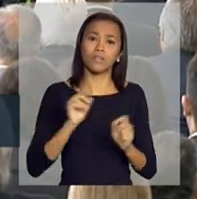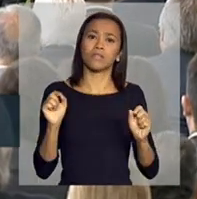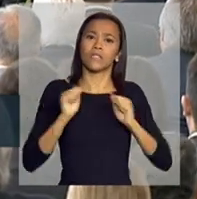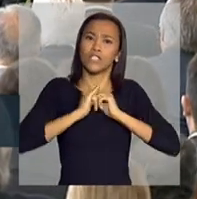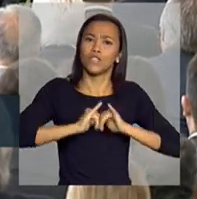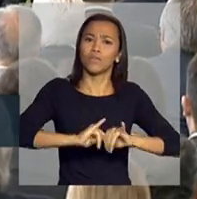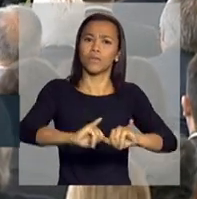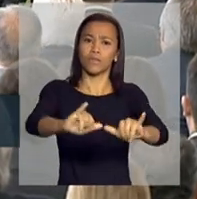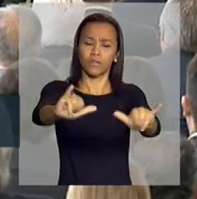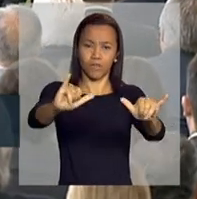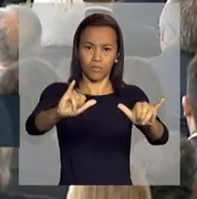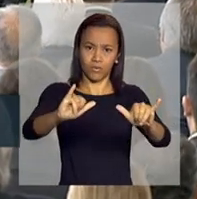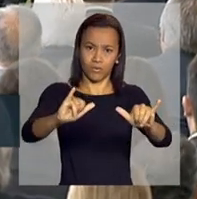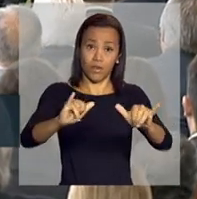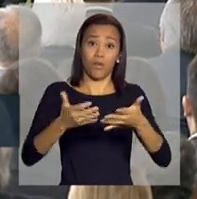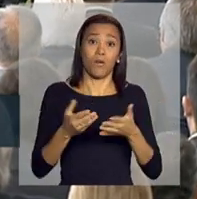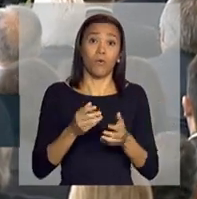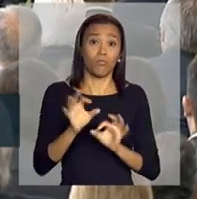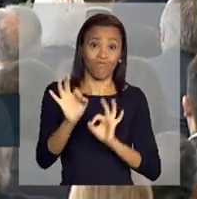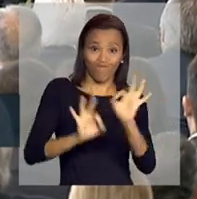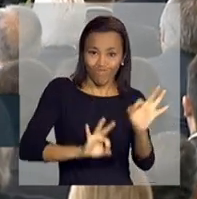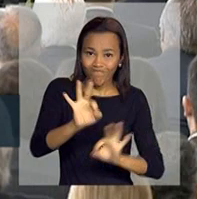ousado processo e